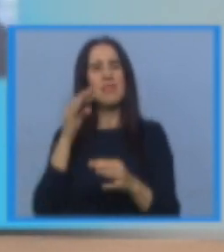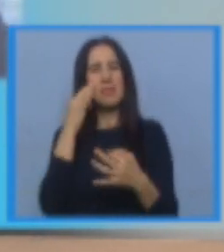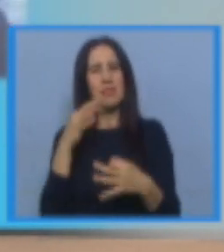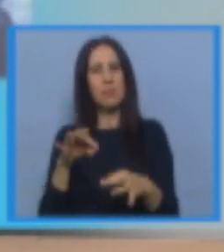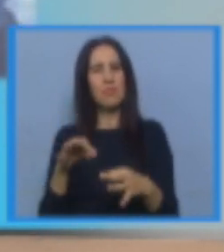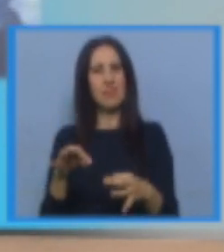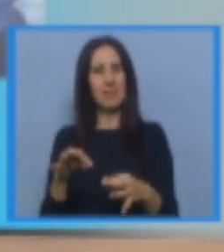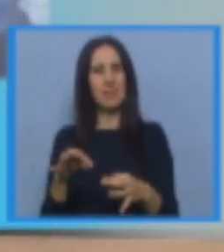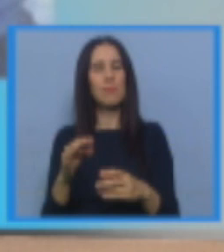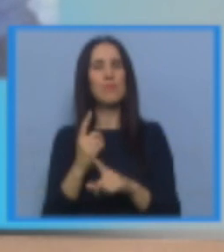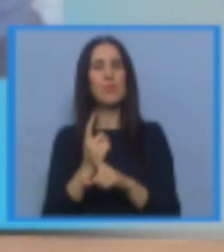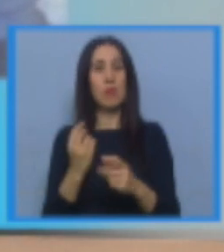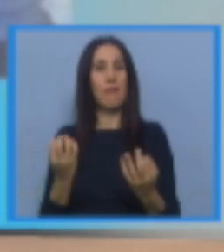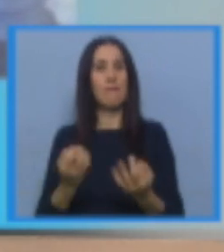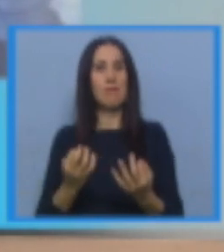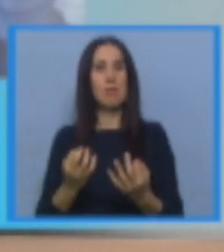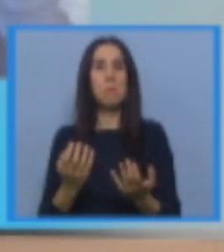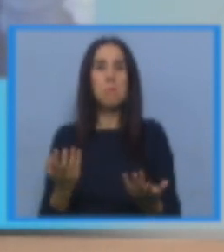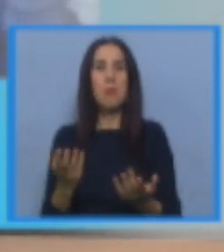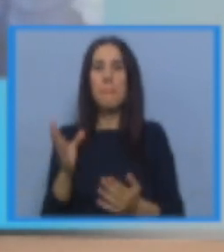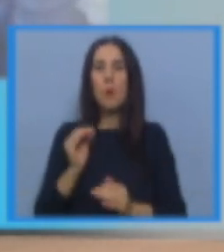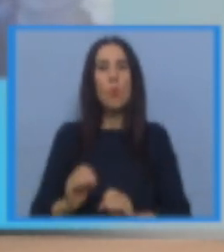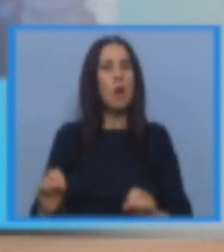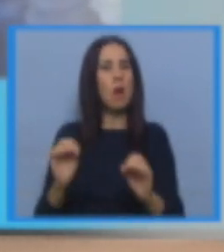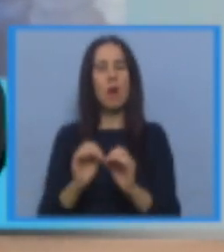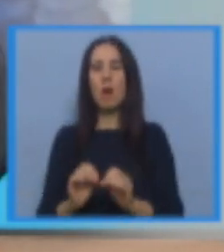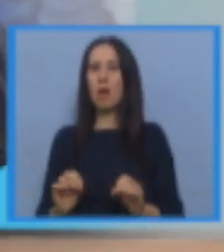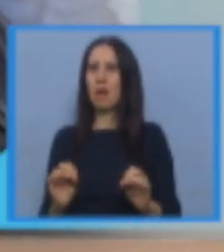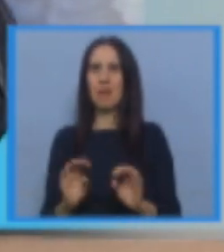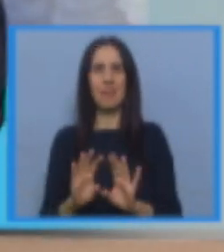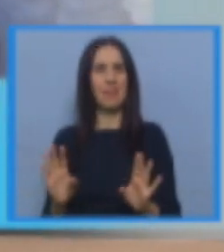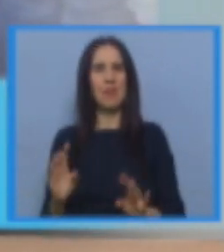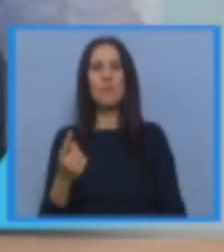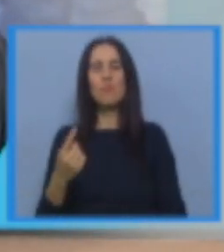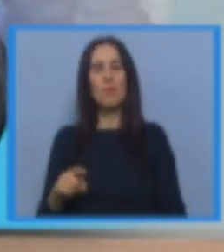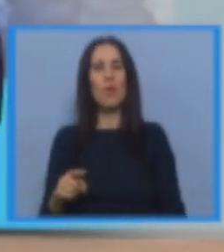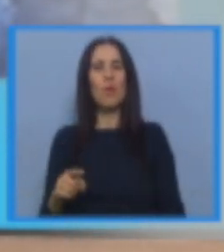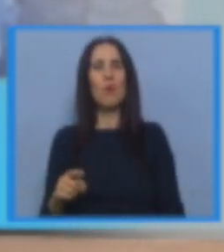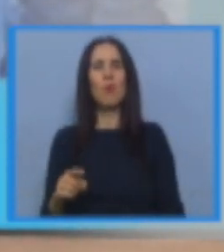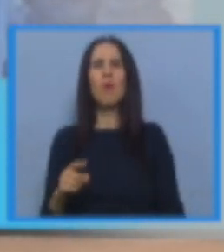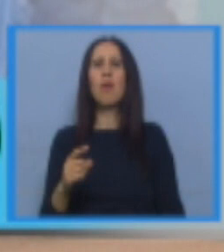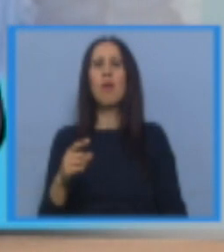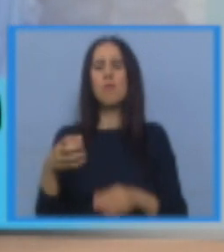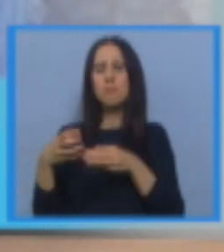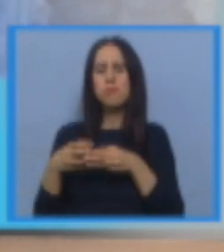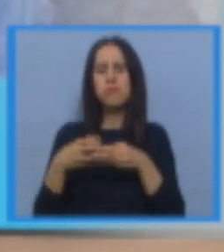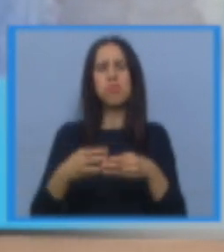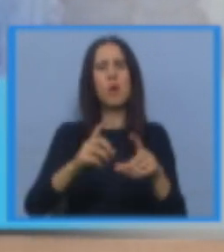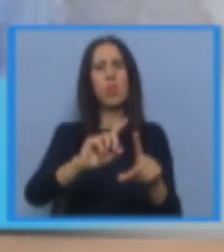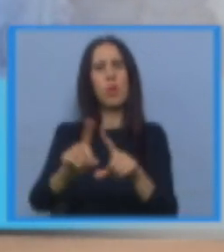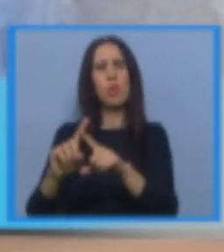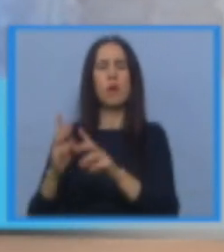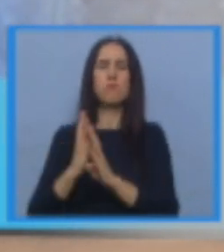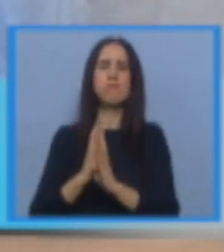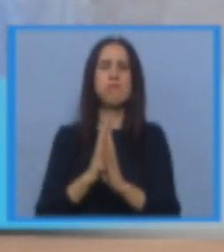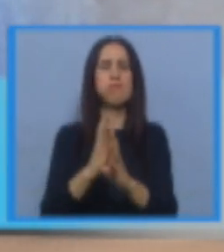simples, porque exatamente não há mais nada. Ao desfilar das irmandades,